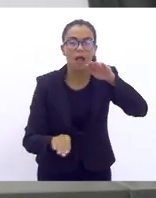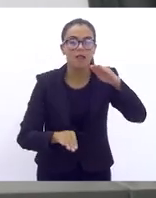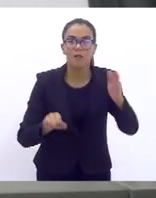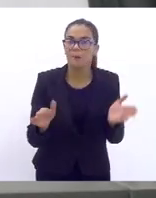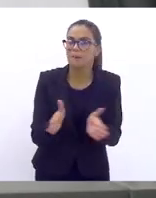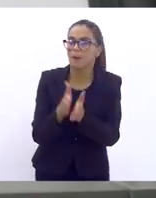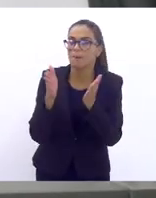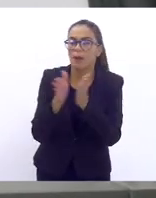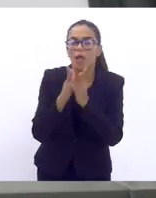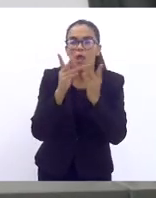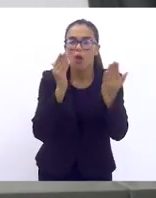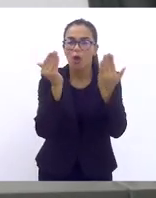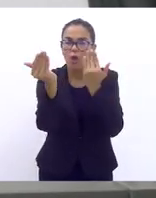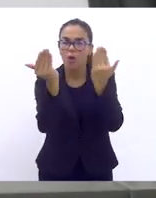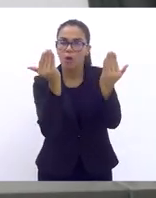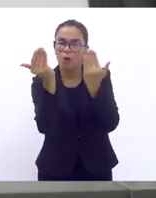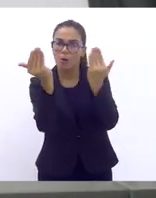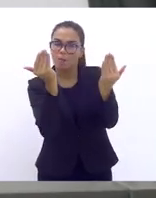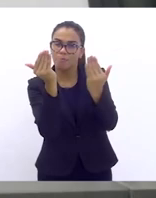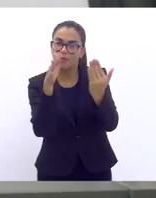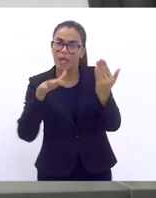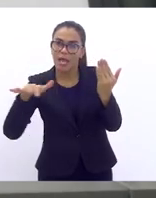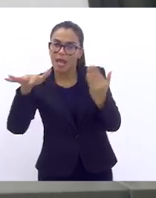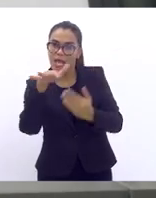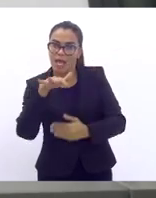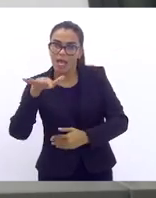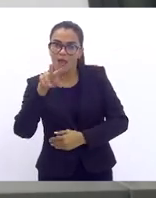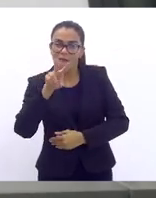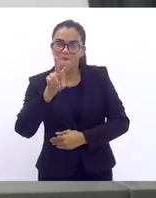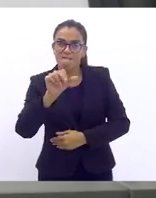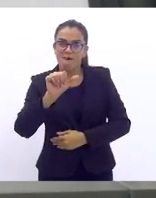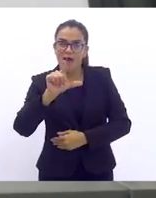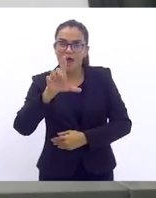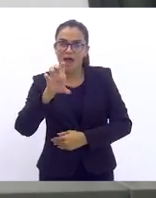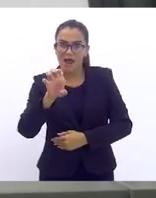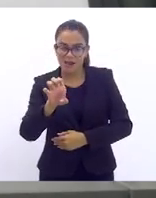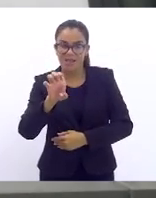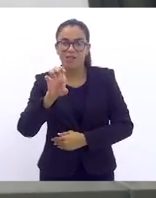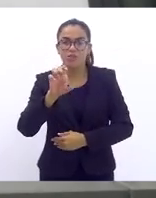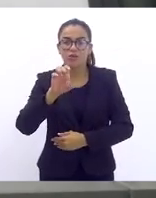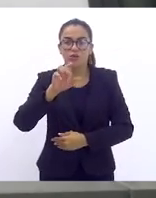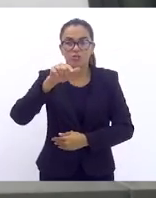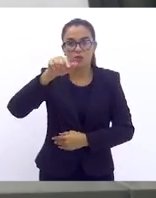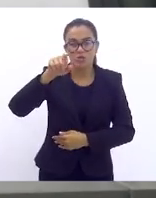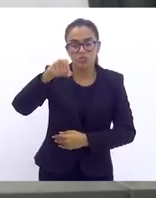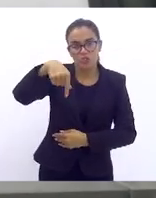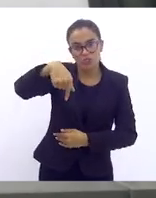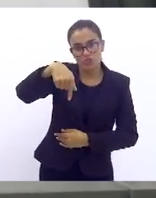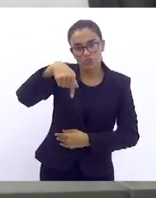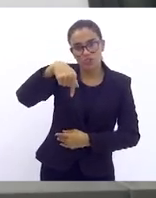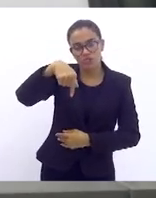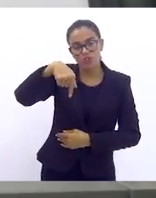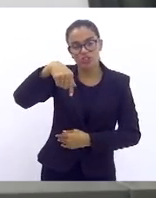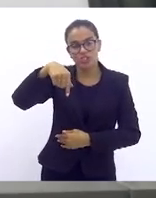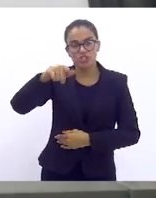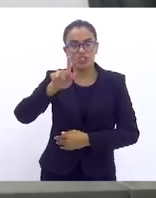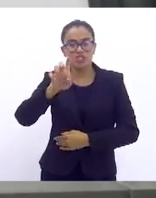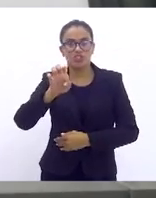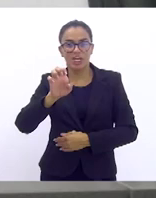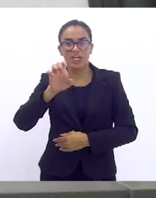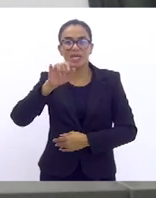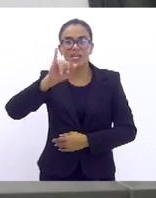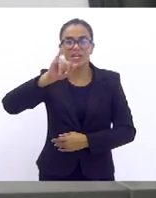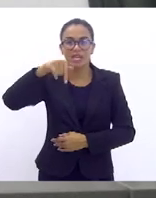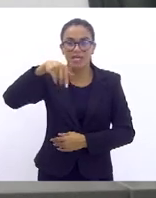ainda seja da região do Vale do Jequitinhonha em Minas Gerais e também é muito pobre seja o Nordeste